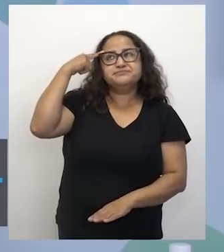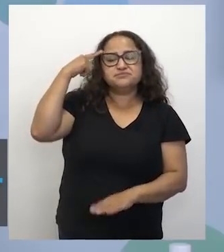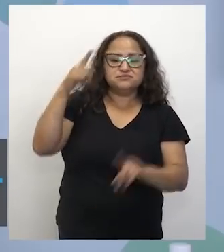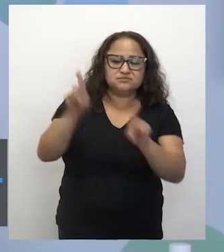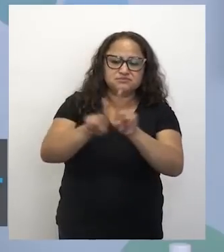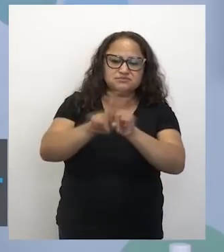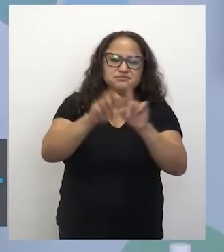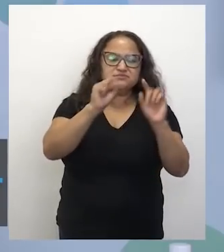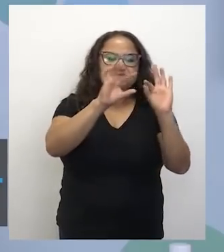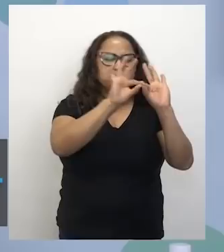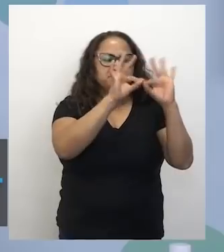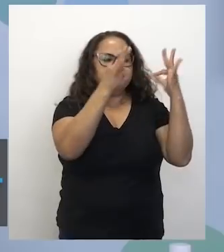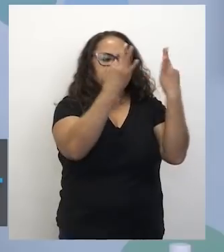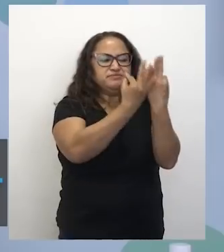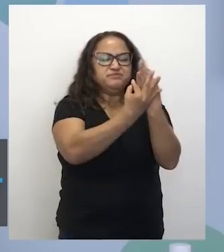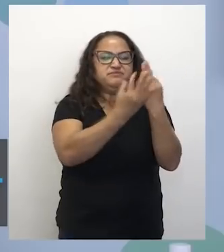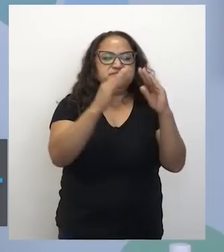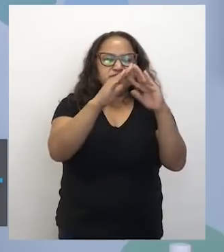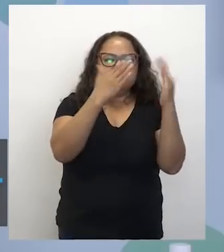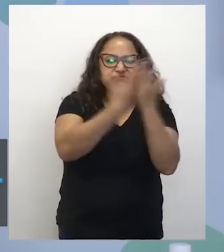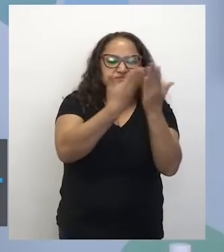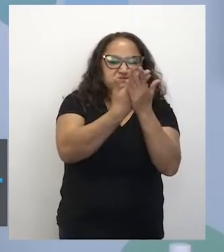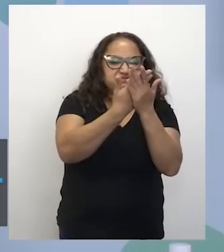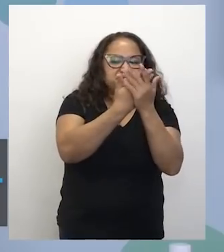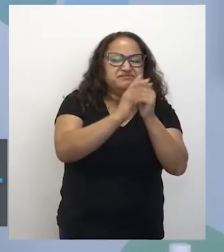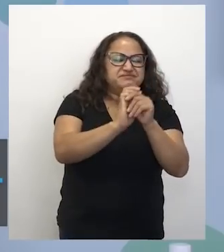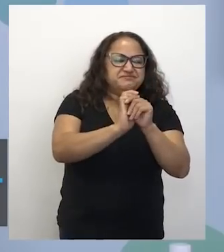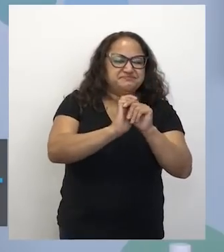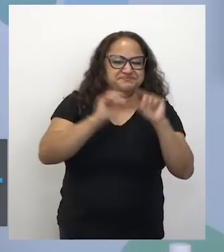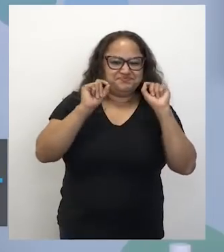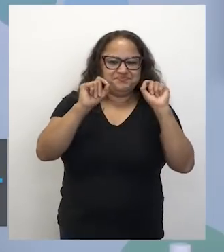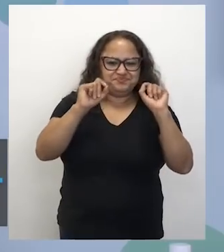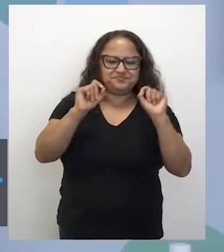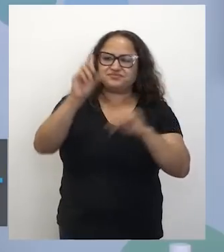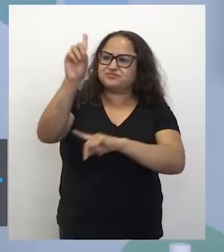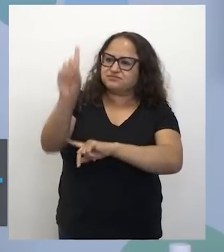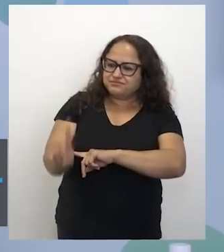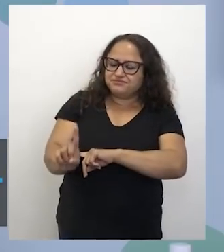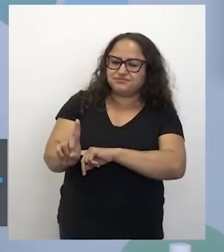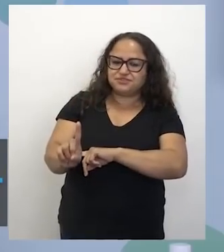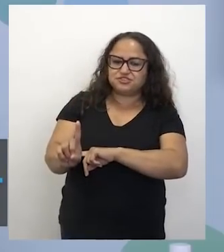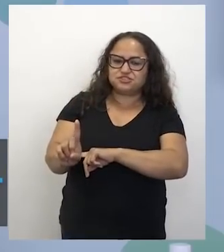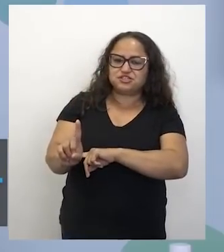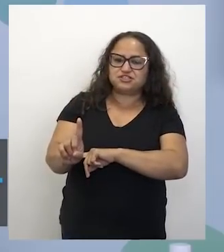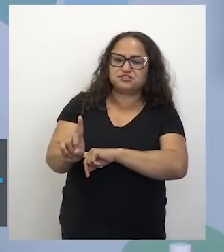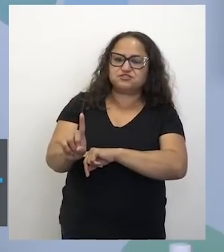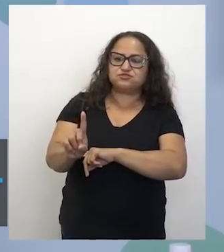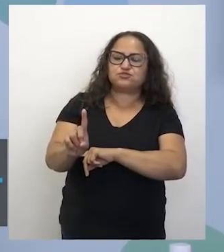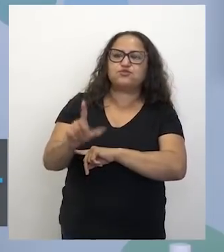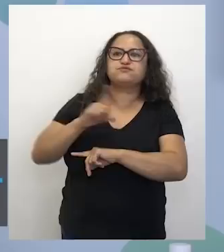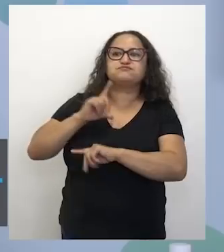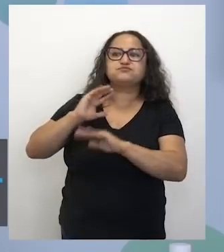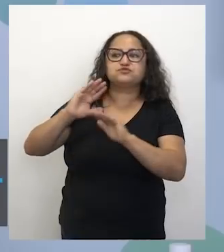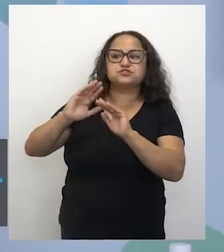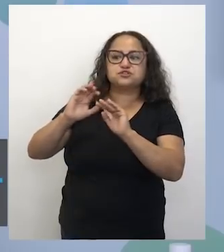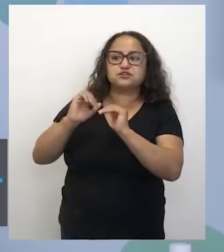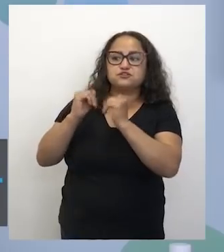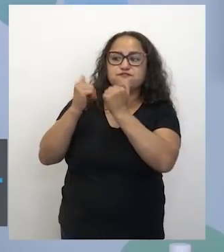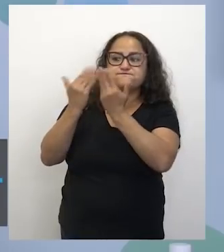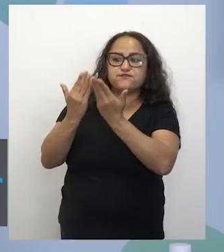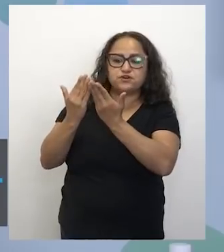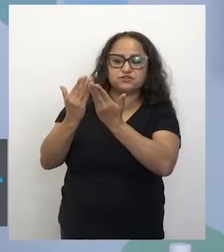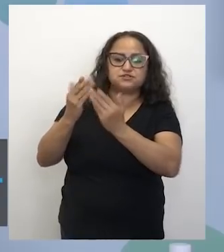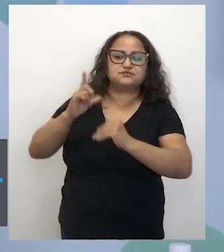família, pela escola. Né? O direito vem, é quase como se fosse algo, uma força externa, que impõe